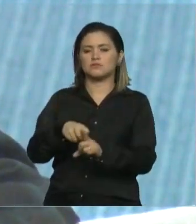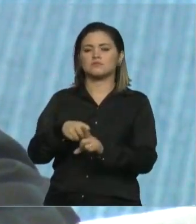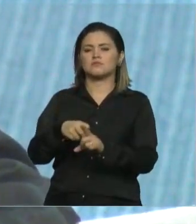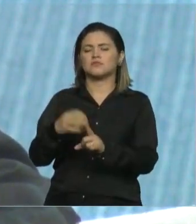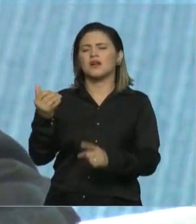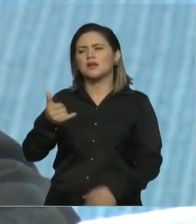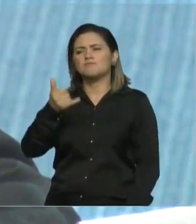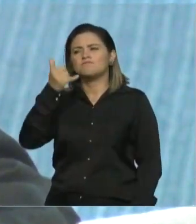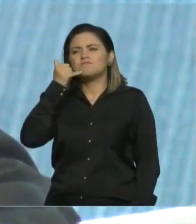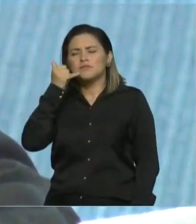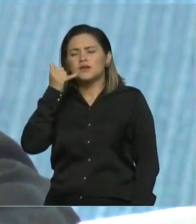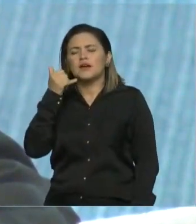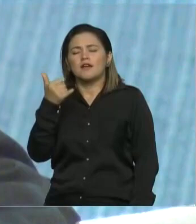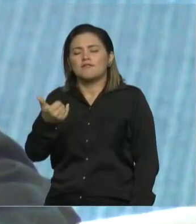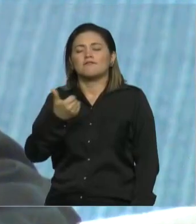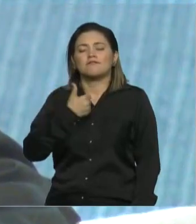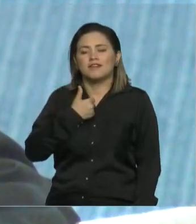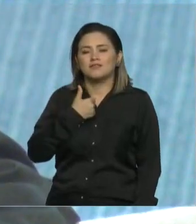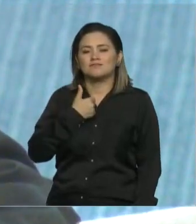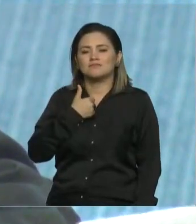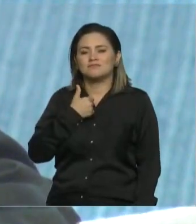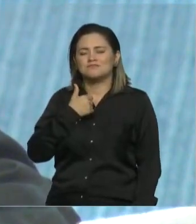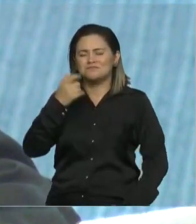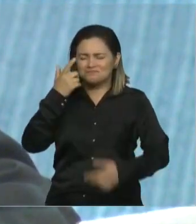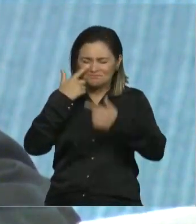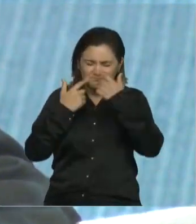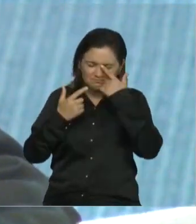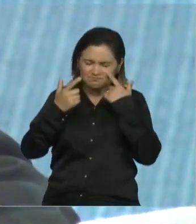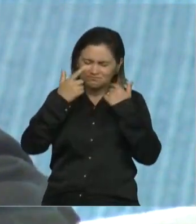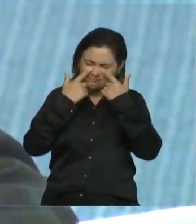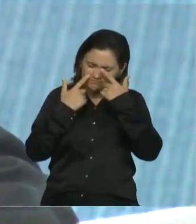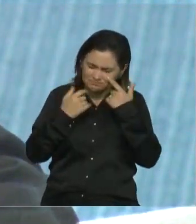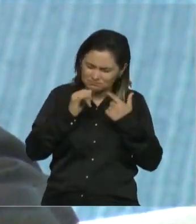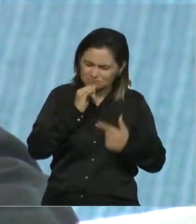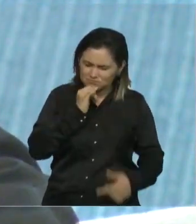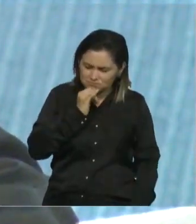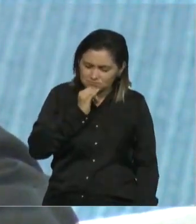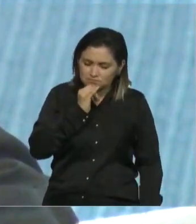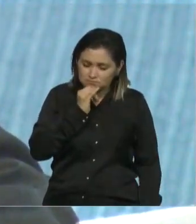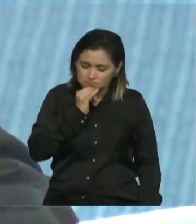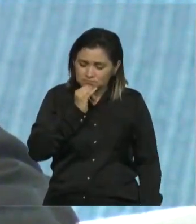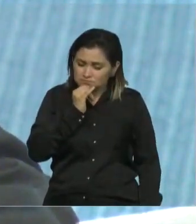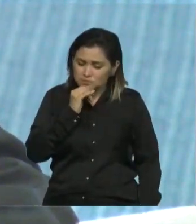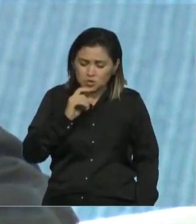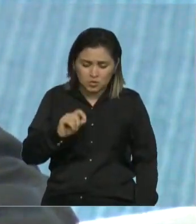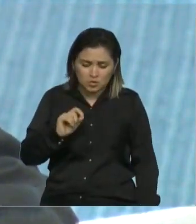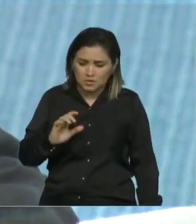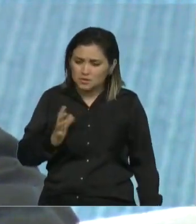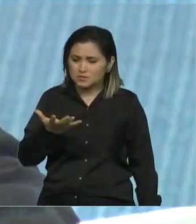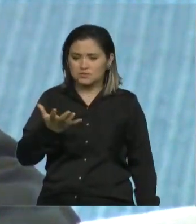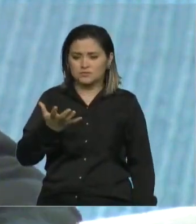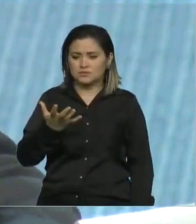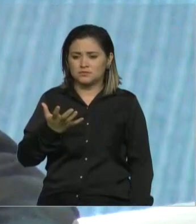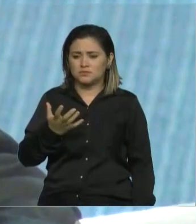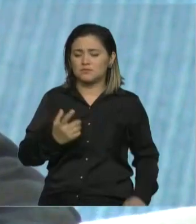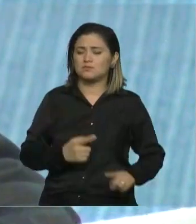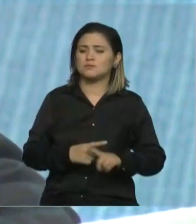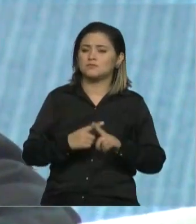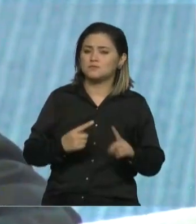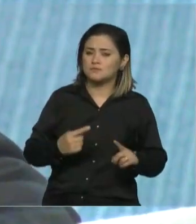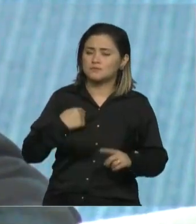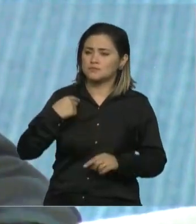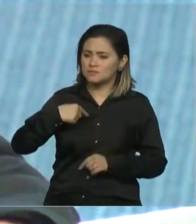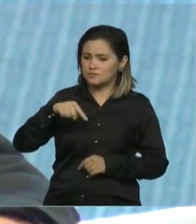notícia. Acompanhando, chorando e lastimando o que havia acontecido. Mas fui a Brasília